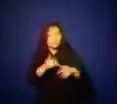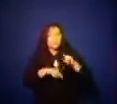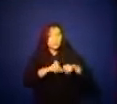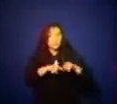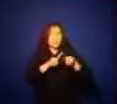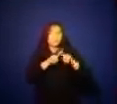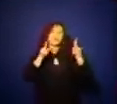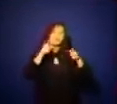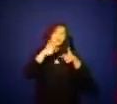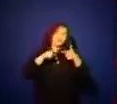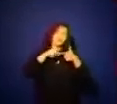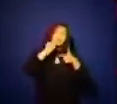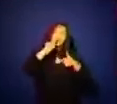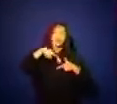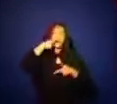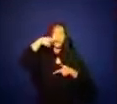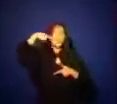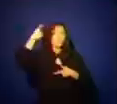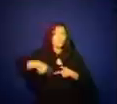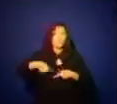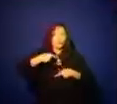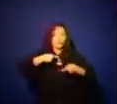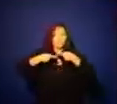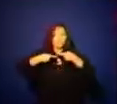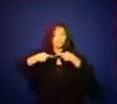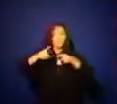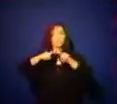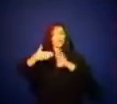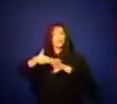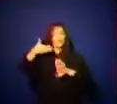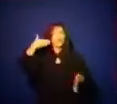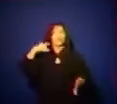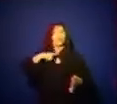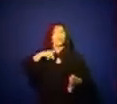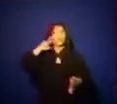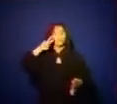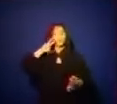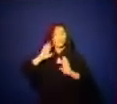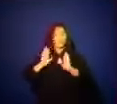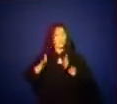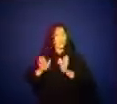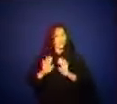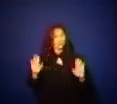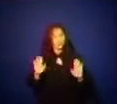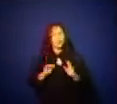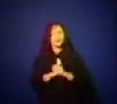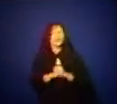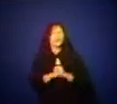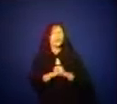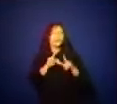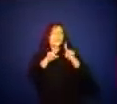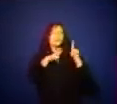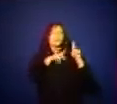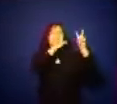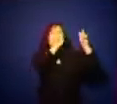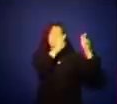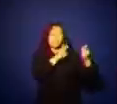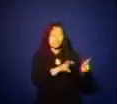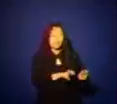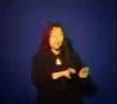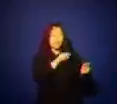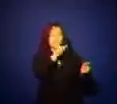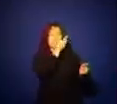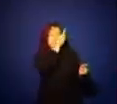Sim foi mas assim a gente tinha uma história muito grande antes disso né Aí tem um tema dos mercados que olha é eu posso